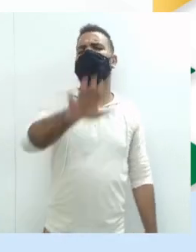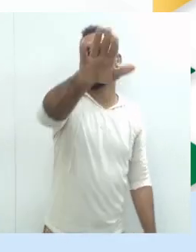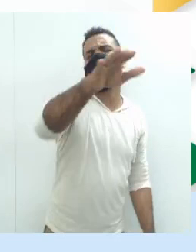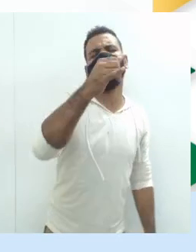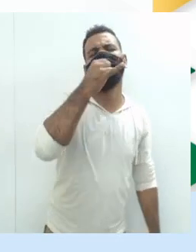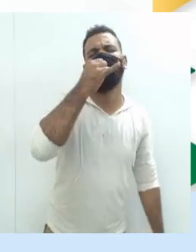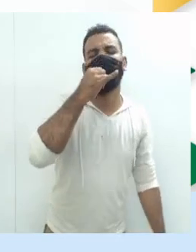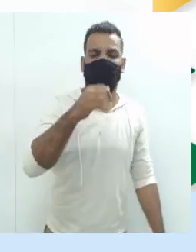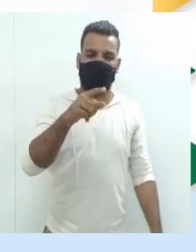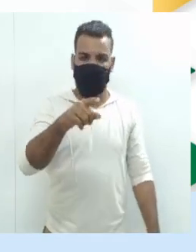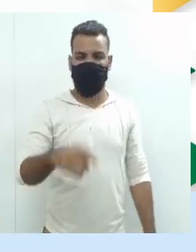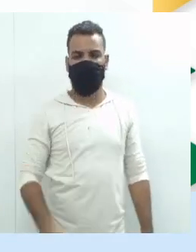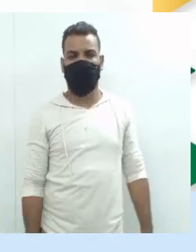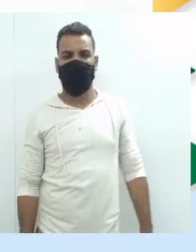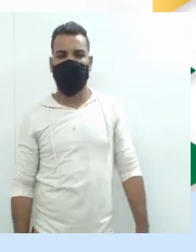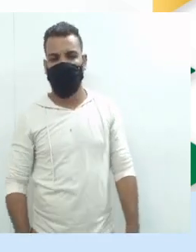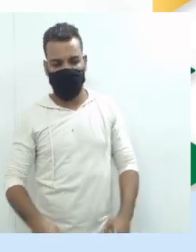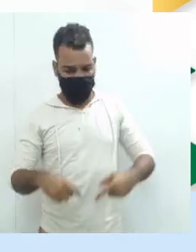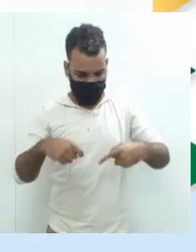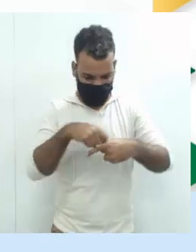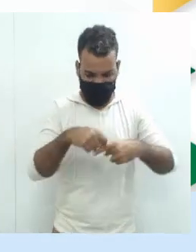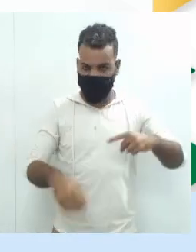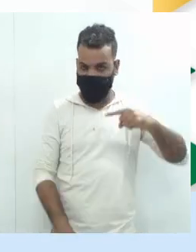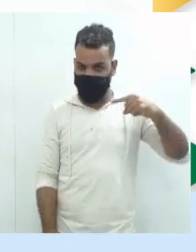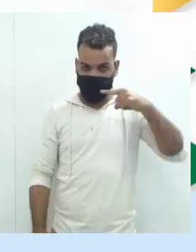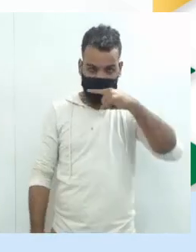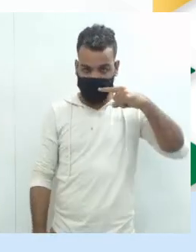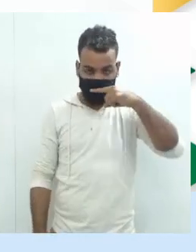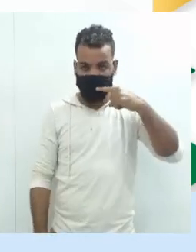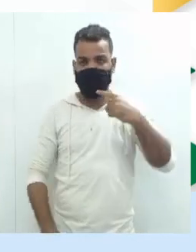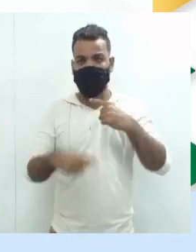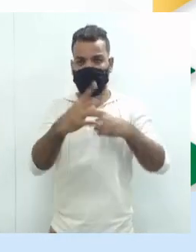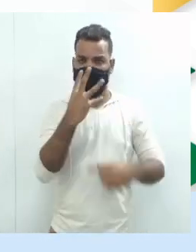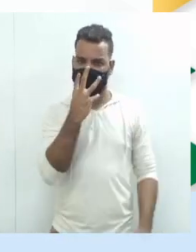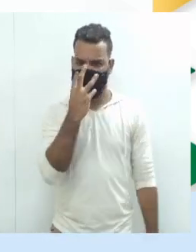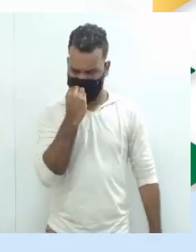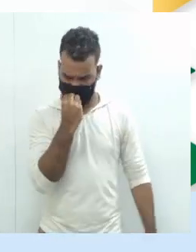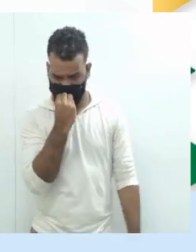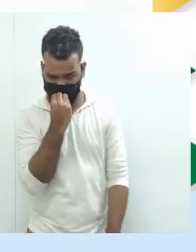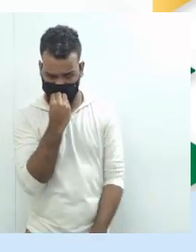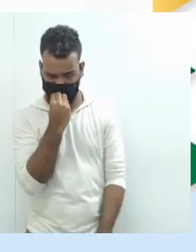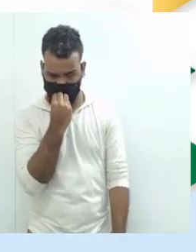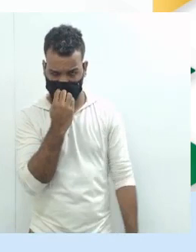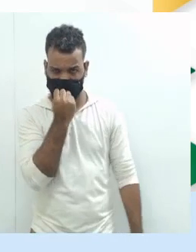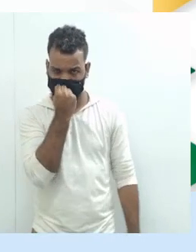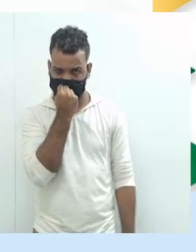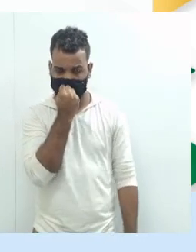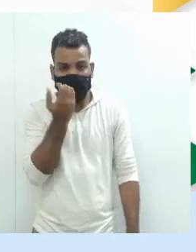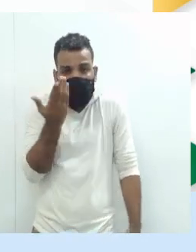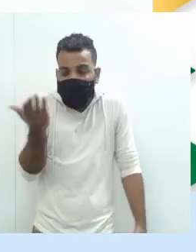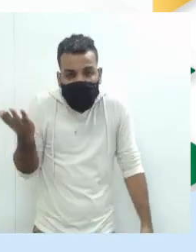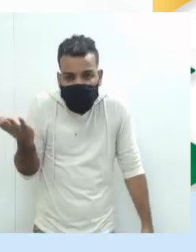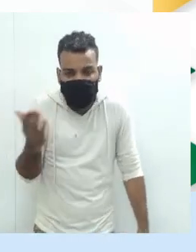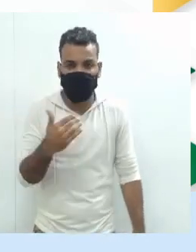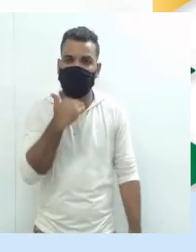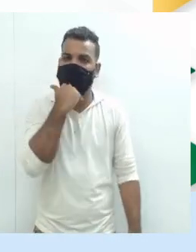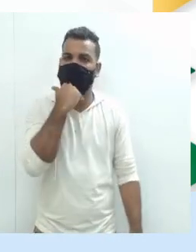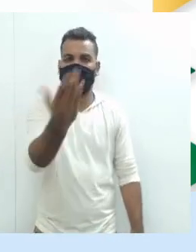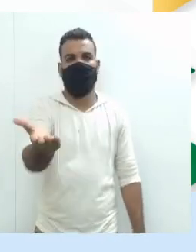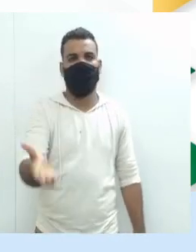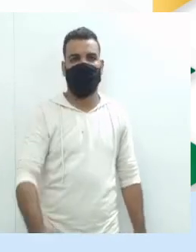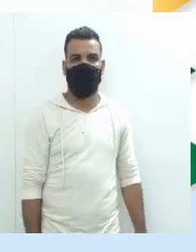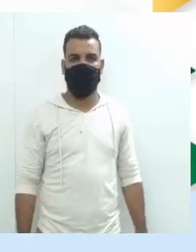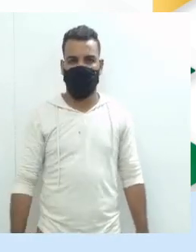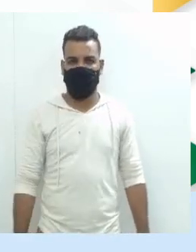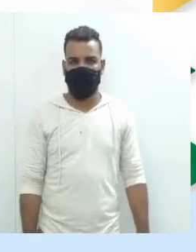a divulgação de um produto de creme dental, no caso, e ter uma pessoa ali de boca fechada. Não vai vender o produto,